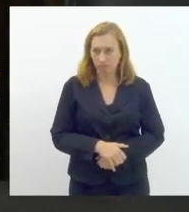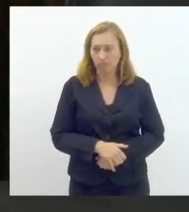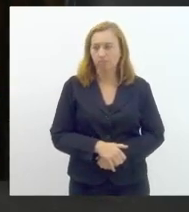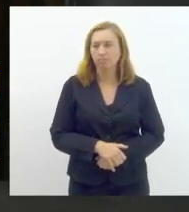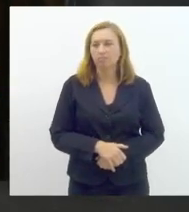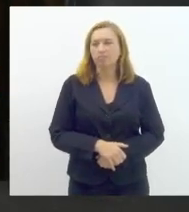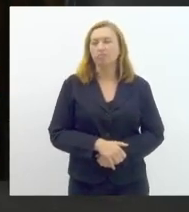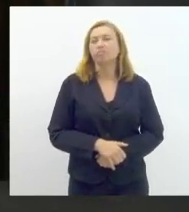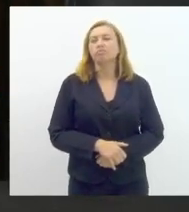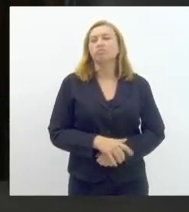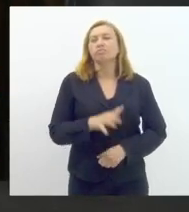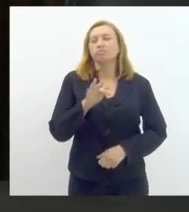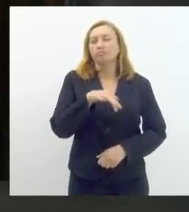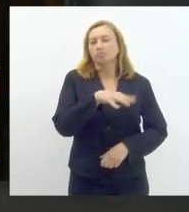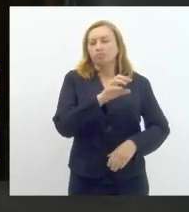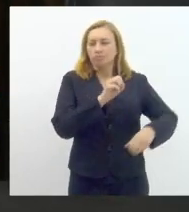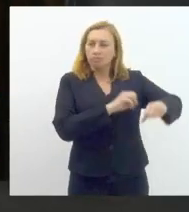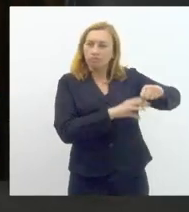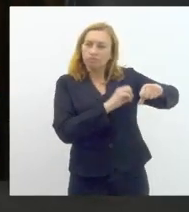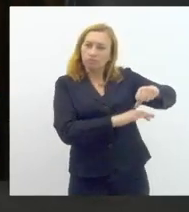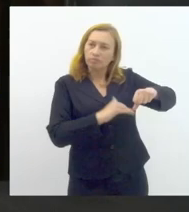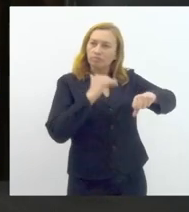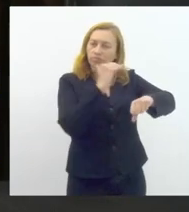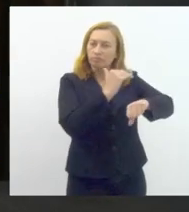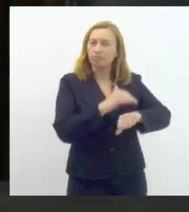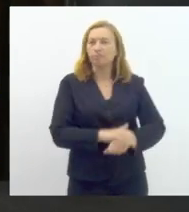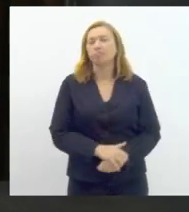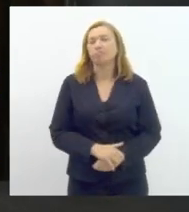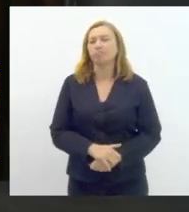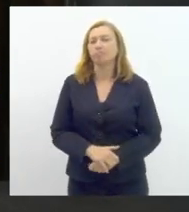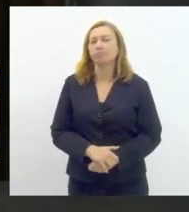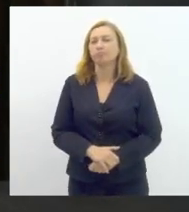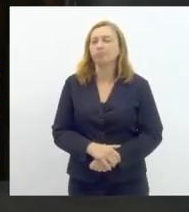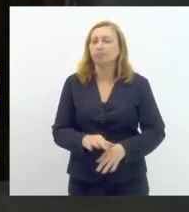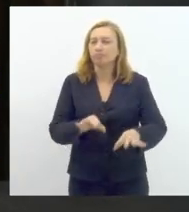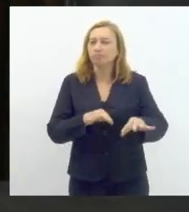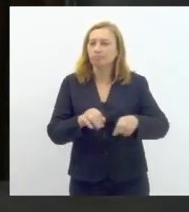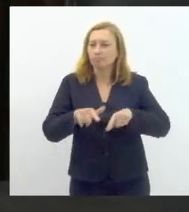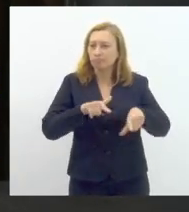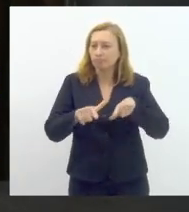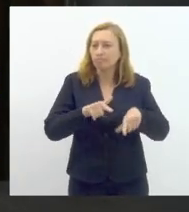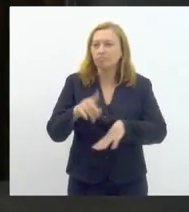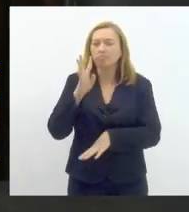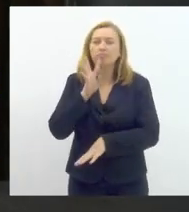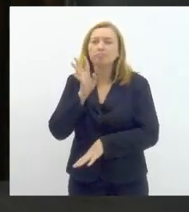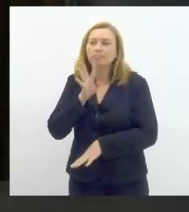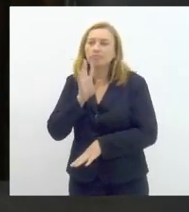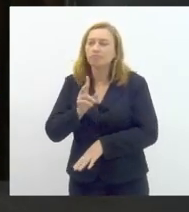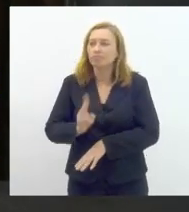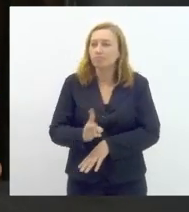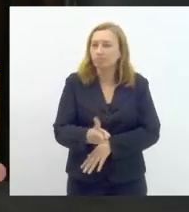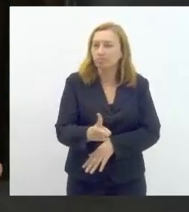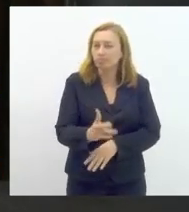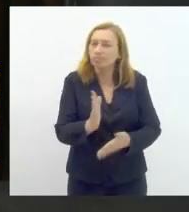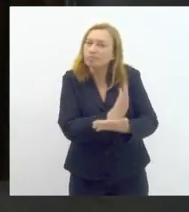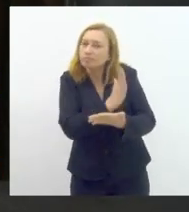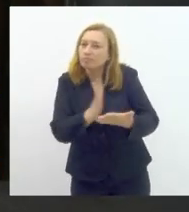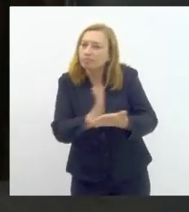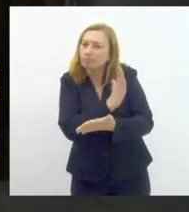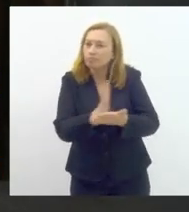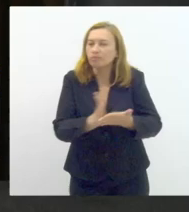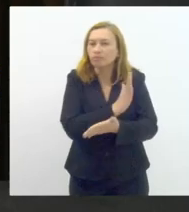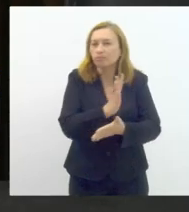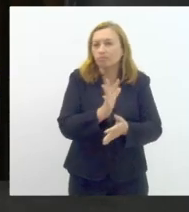emergencial, sou autor do Fundo Soberano. E a gente aqui tem um trabalho bacana que a gente sempre... alguns projetos,